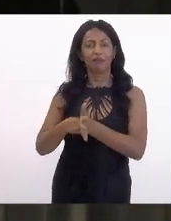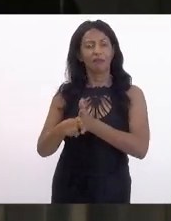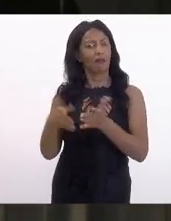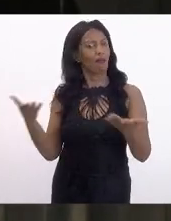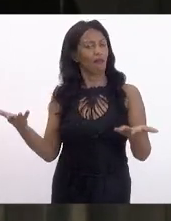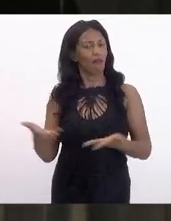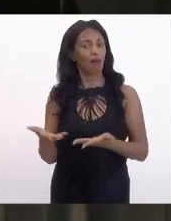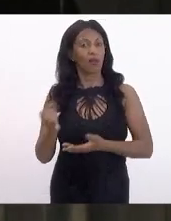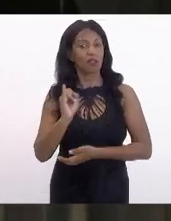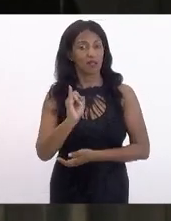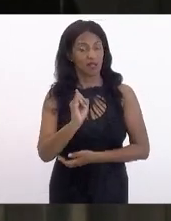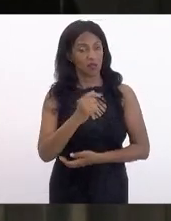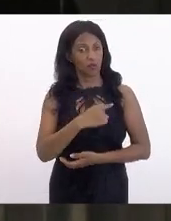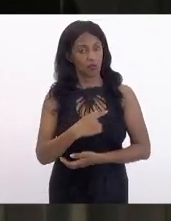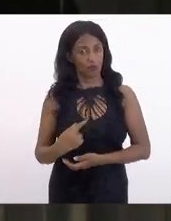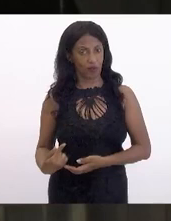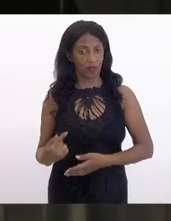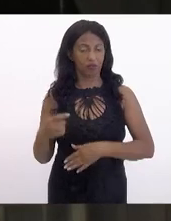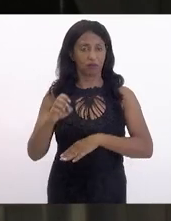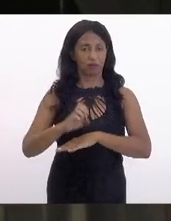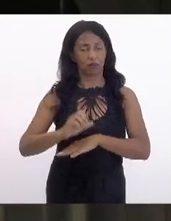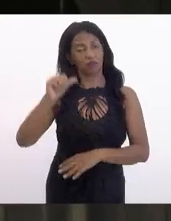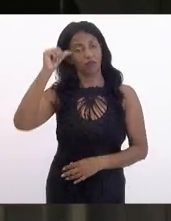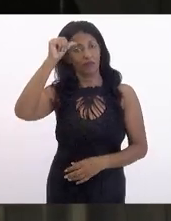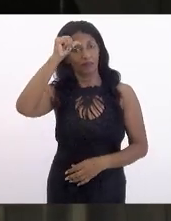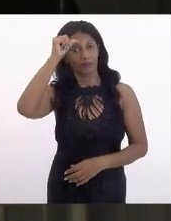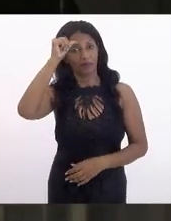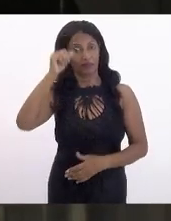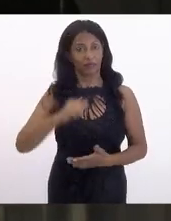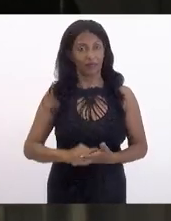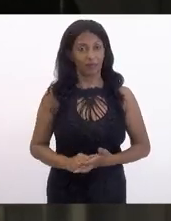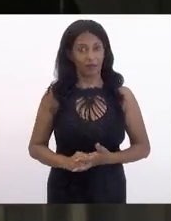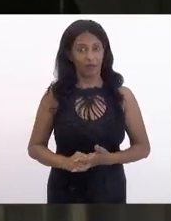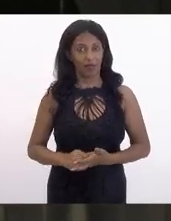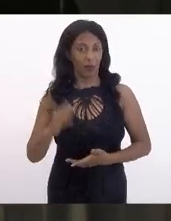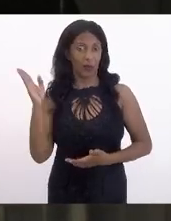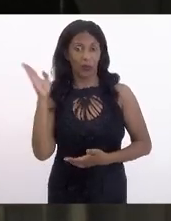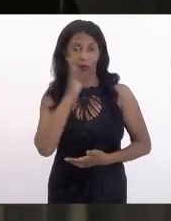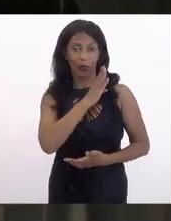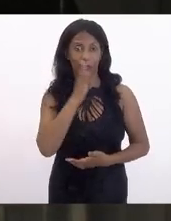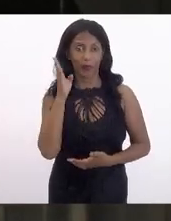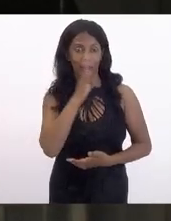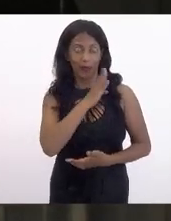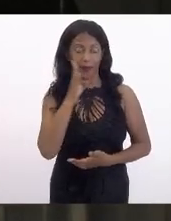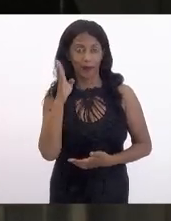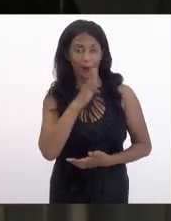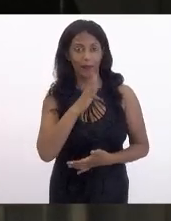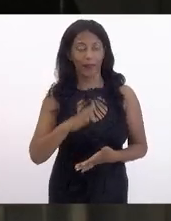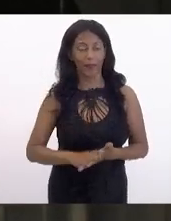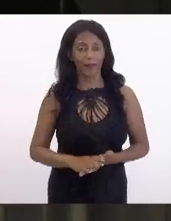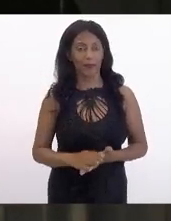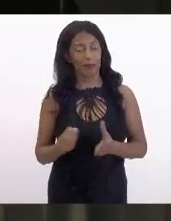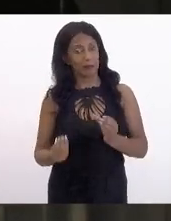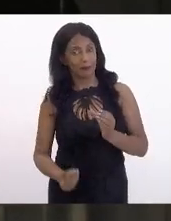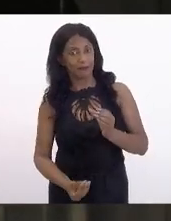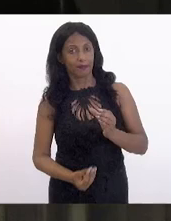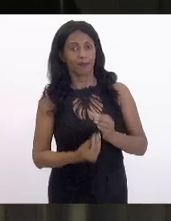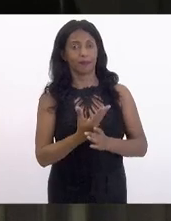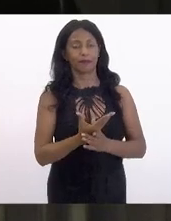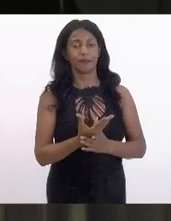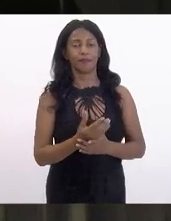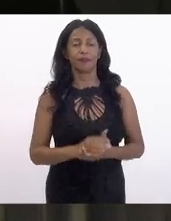E se o governador do Estado pisa no acelerador e planta